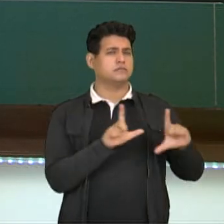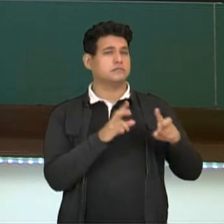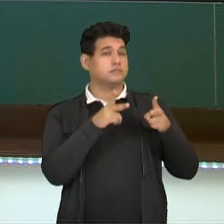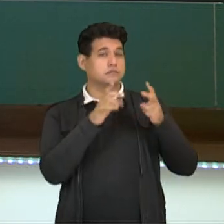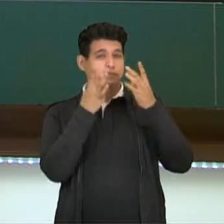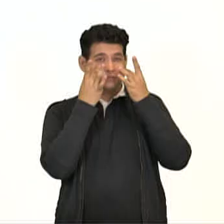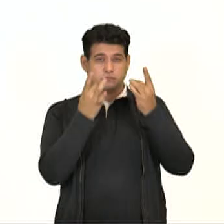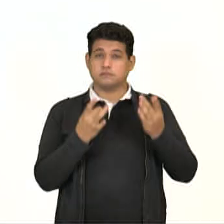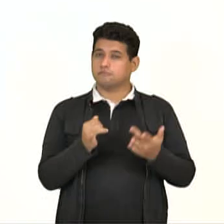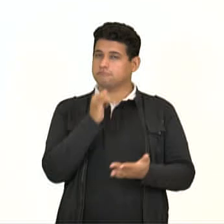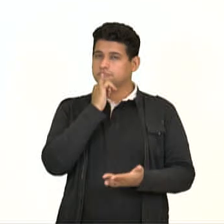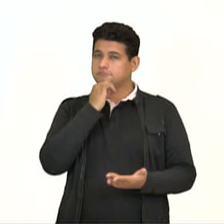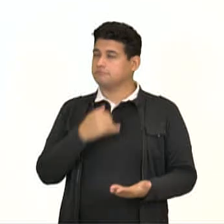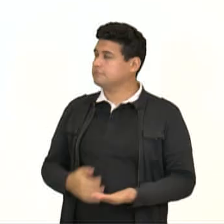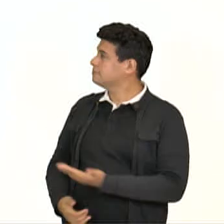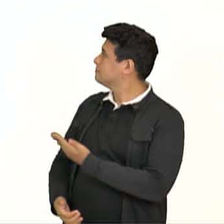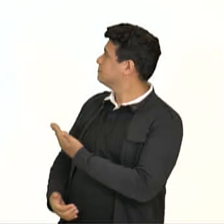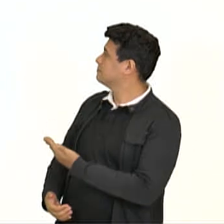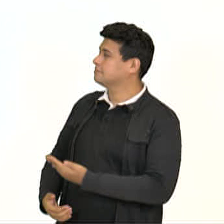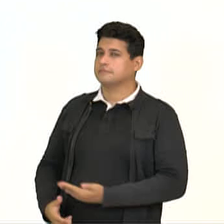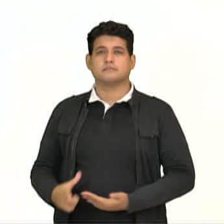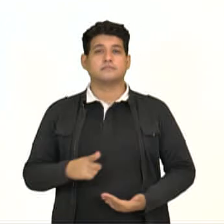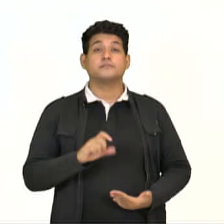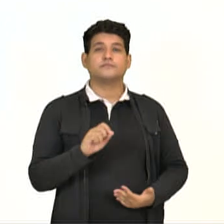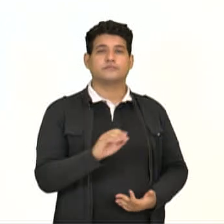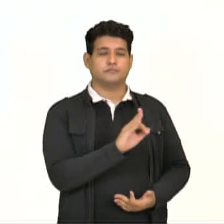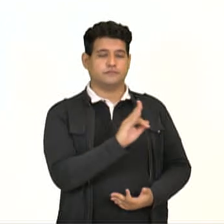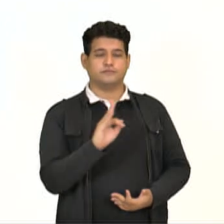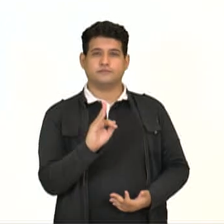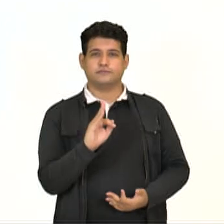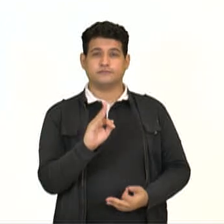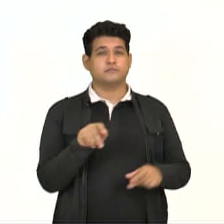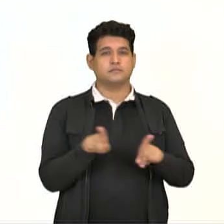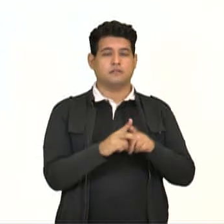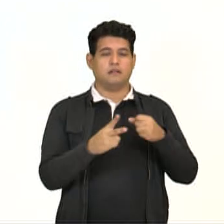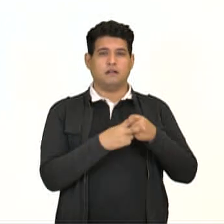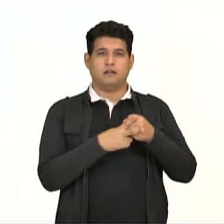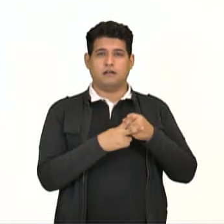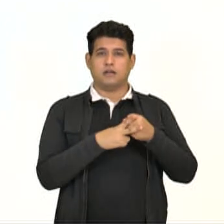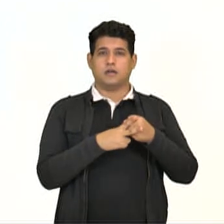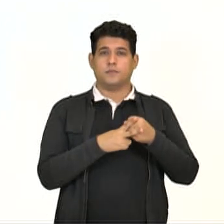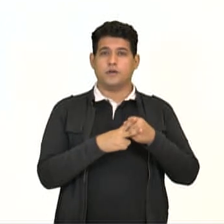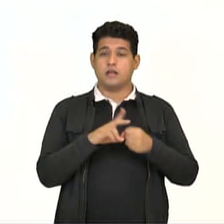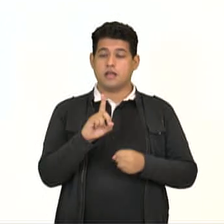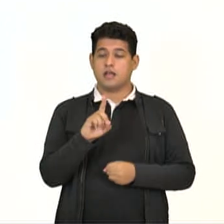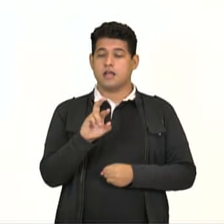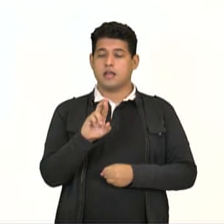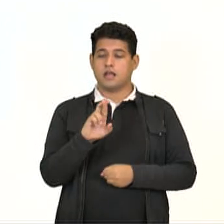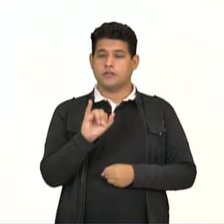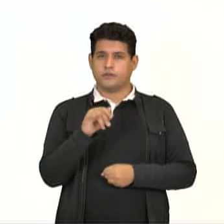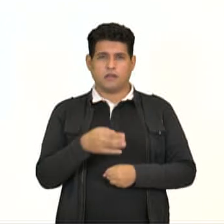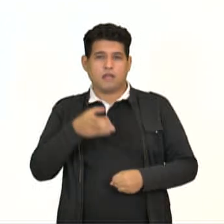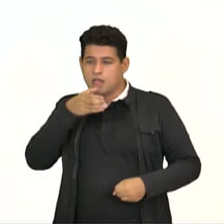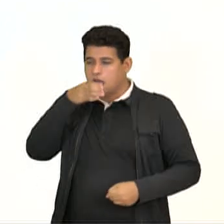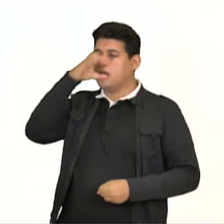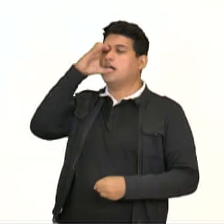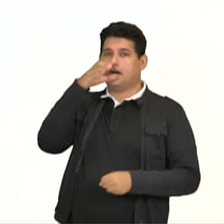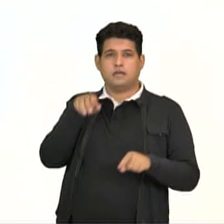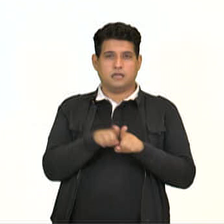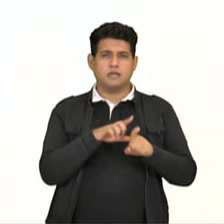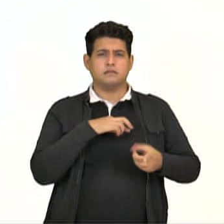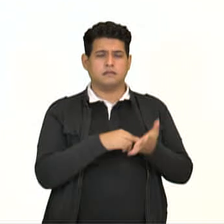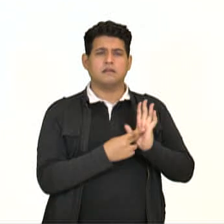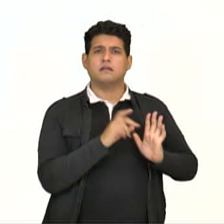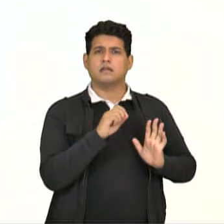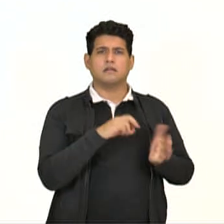vocês observarem um exemplo. Ó. Eu tenho if e o verbo drink. Drink aqui está no presente simples.